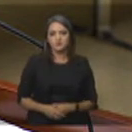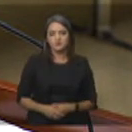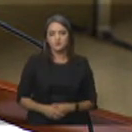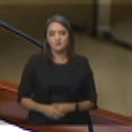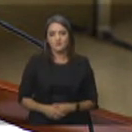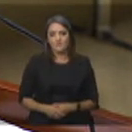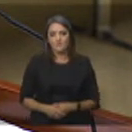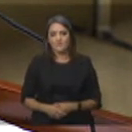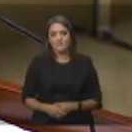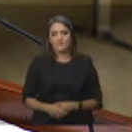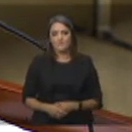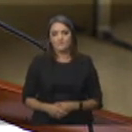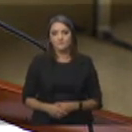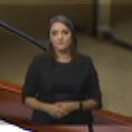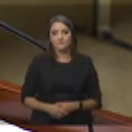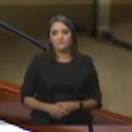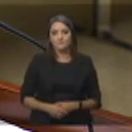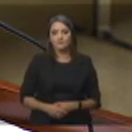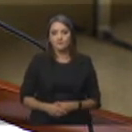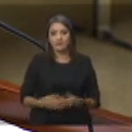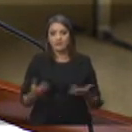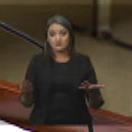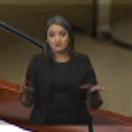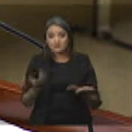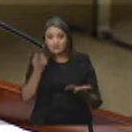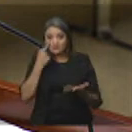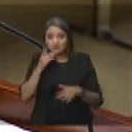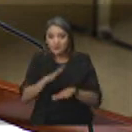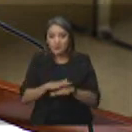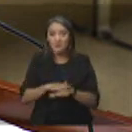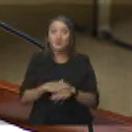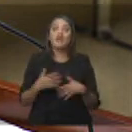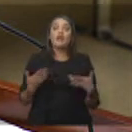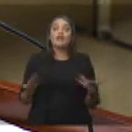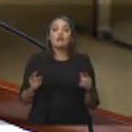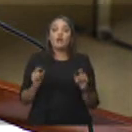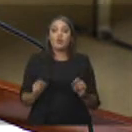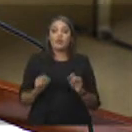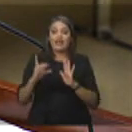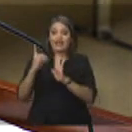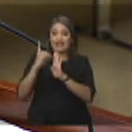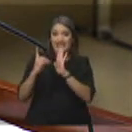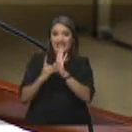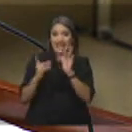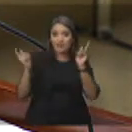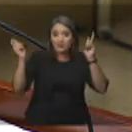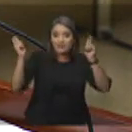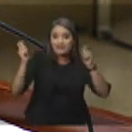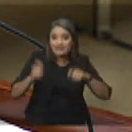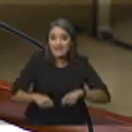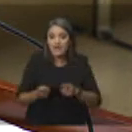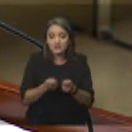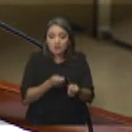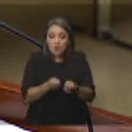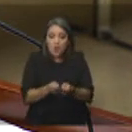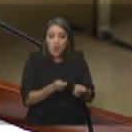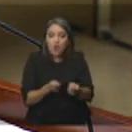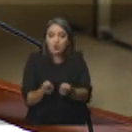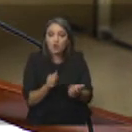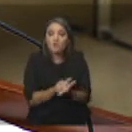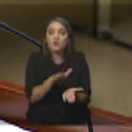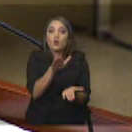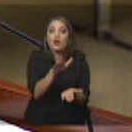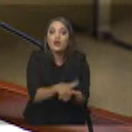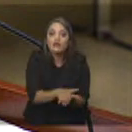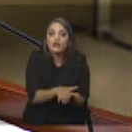Ministro Fux, agora voltou aqui, perdão, não tinha visto tempo. Além disso, o decreto possibilita a gestão do cadastro, que o cadastro seja